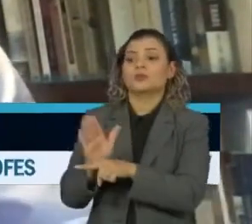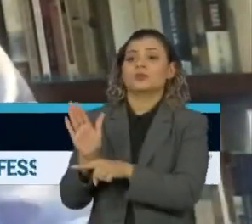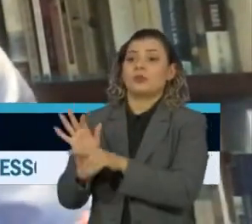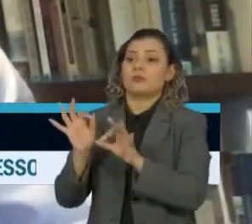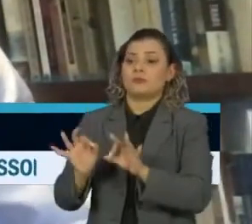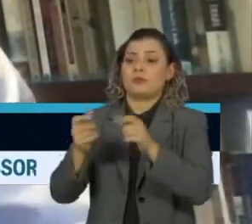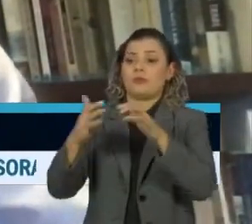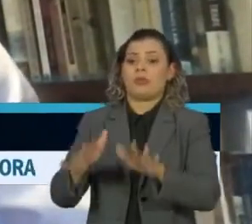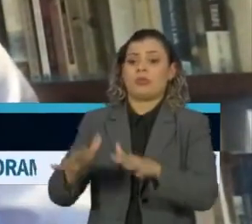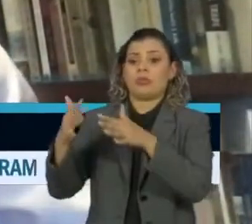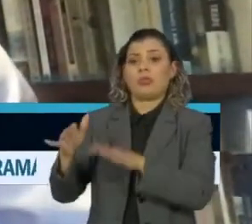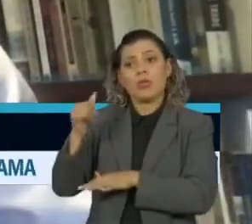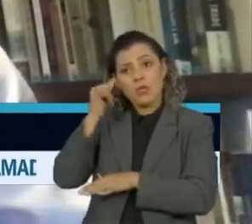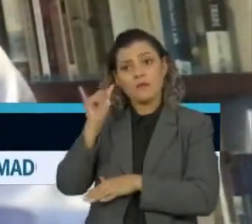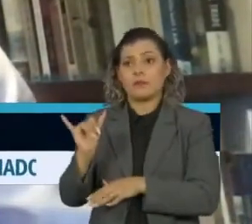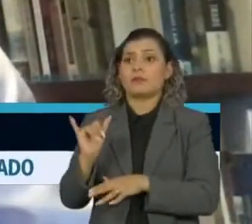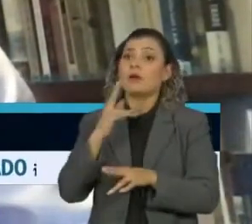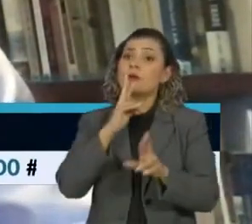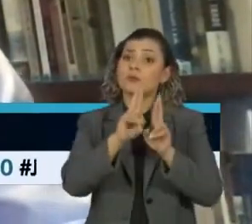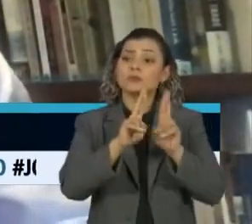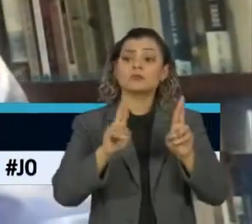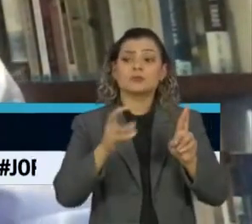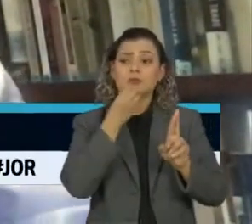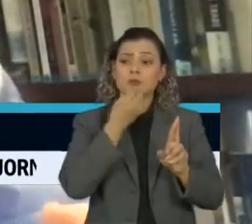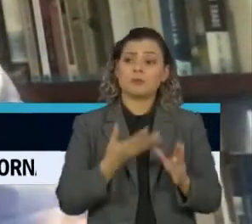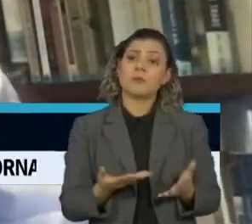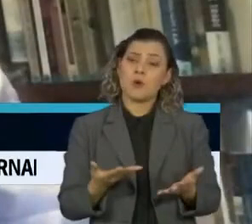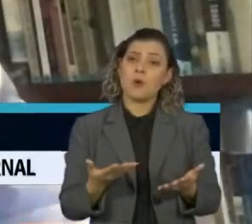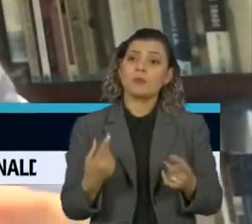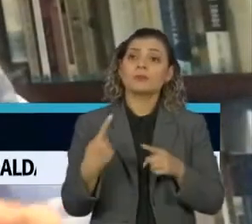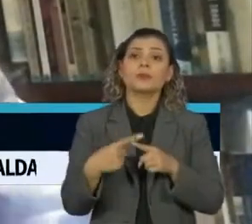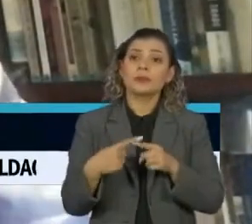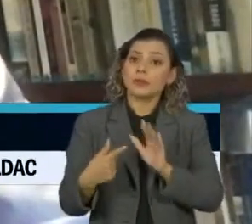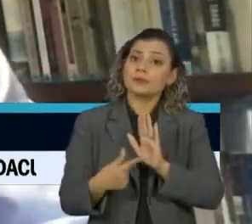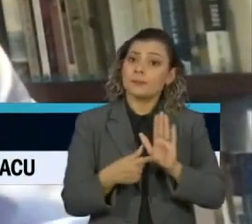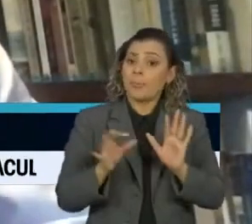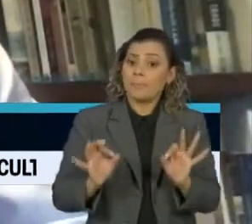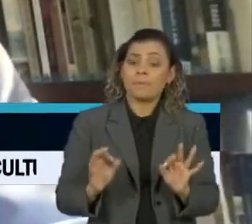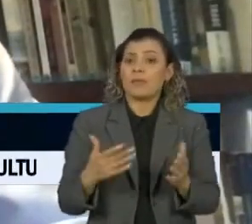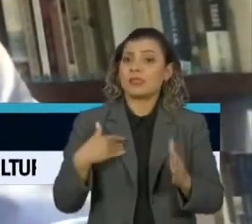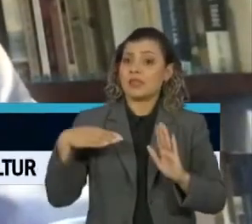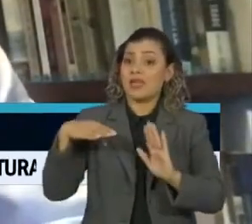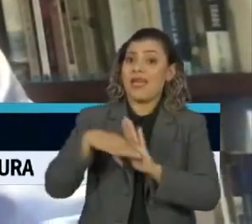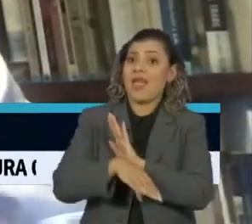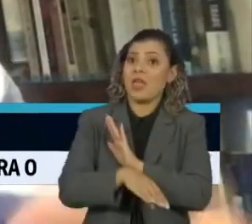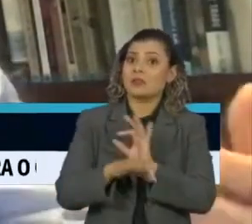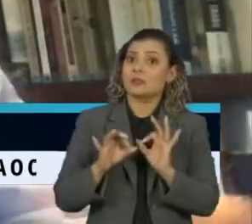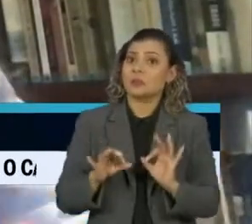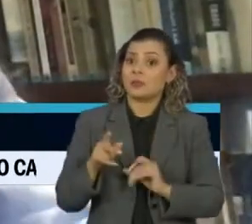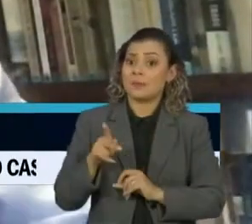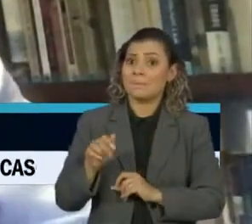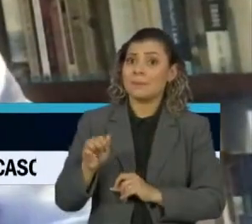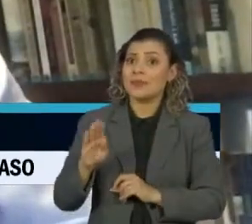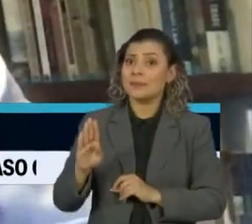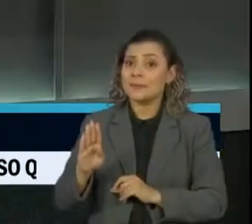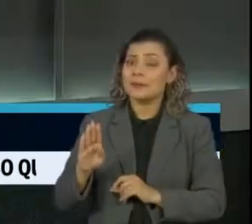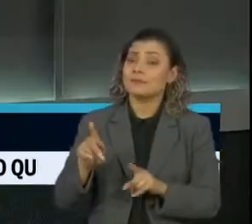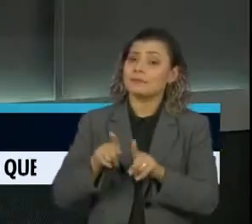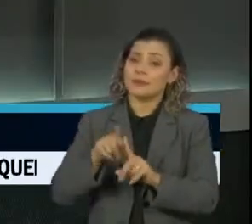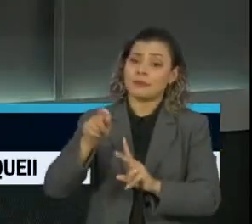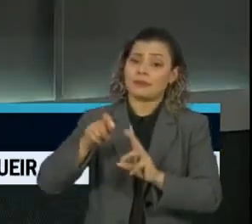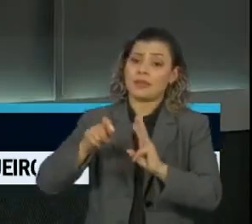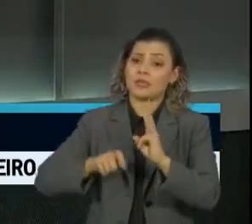da crise vem tendo um bom resultado. Quer dizer, nós tivemos uma queda muito grande do PIB no